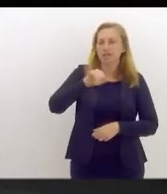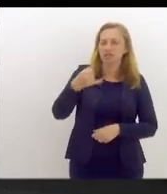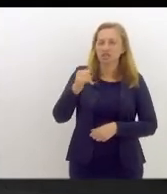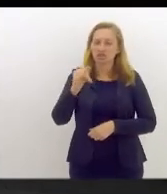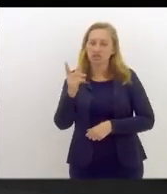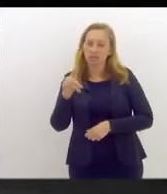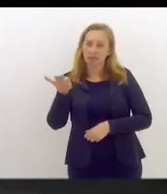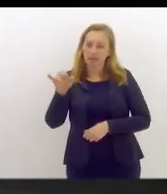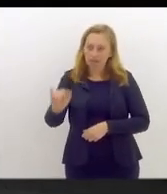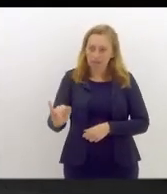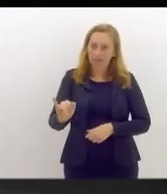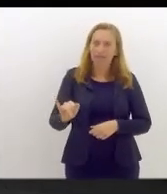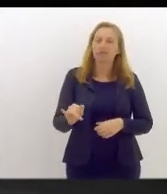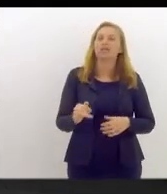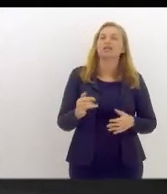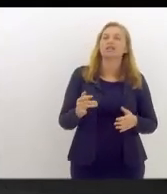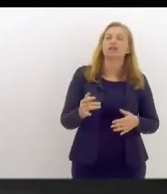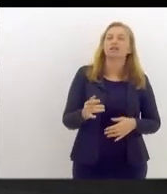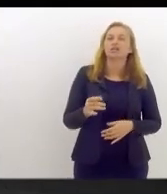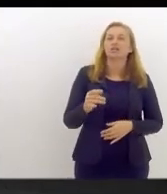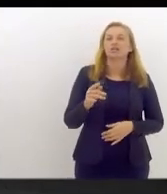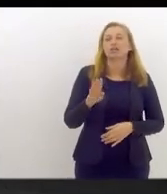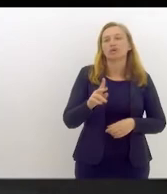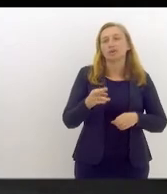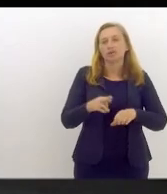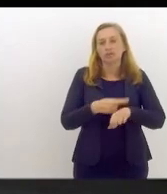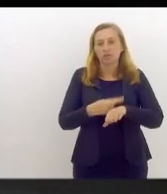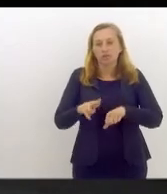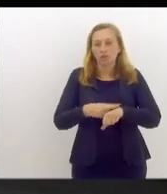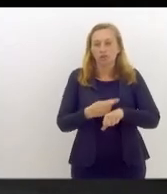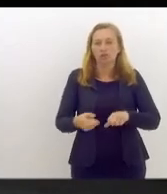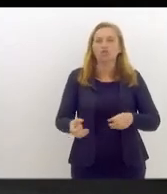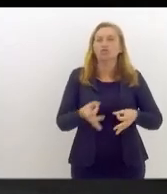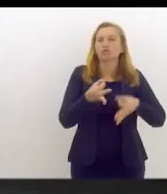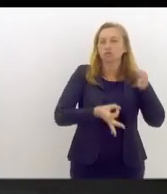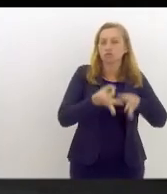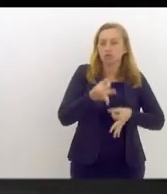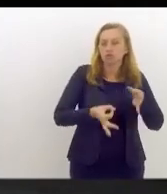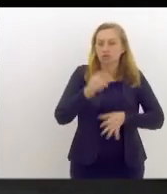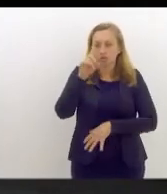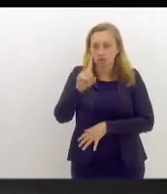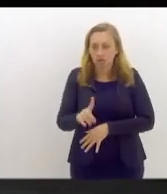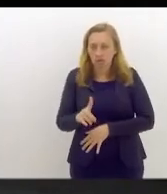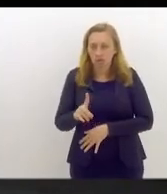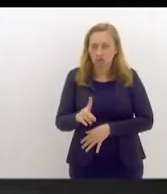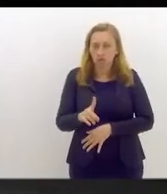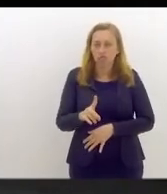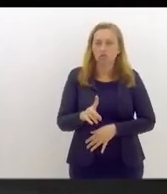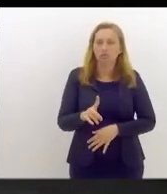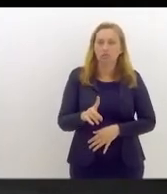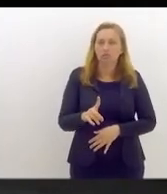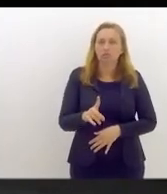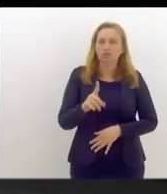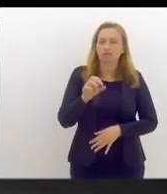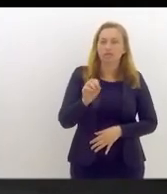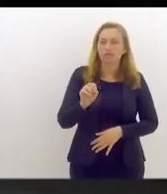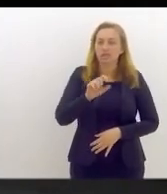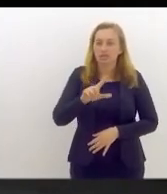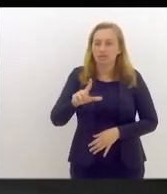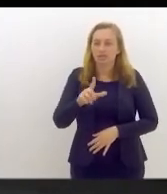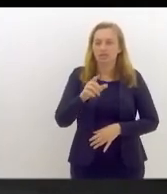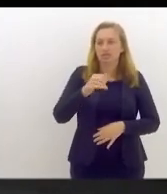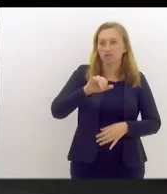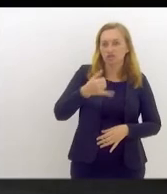Queimados vassouras Japeri e Belford Roxo foi de direito dos juizados juizados Cível de